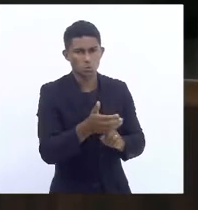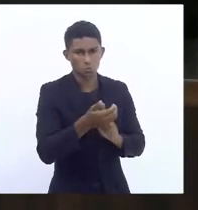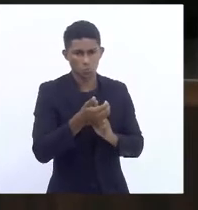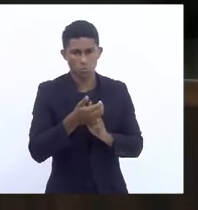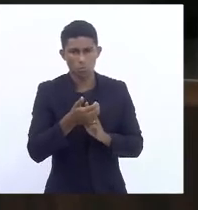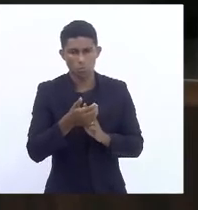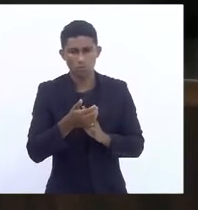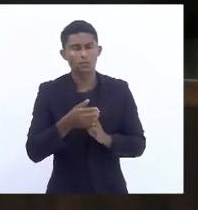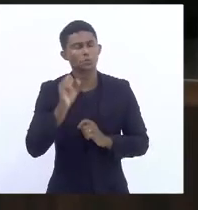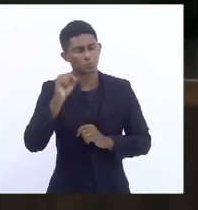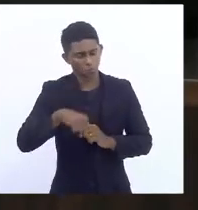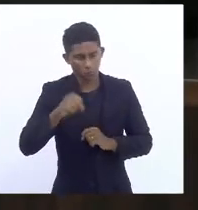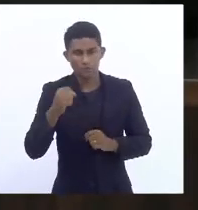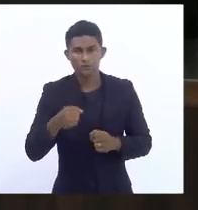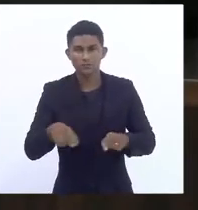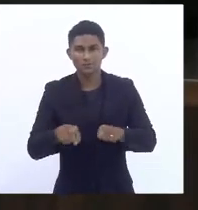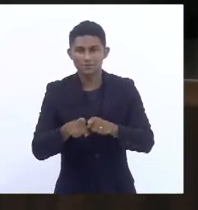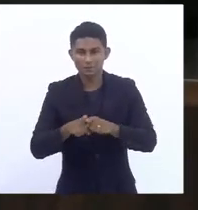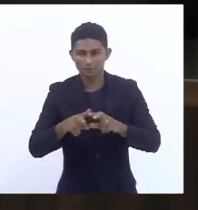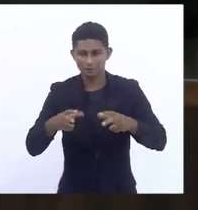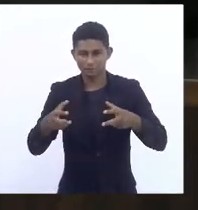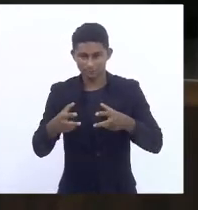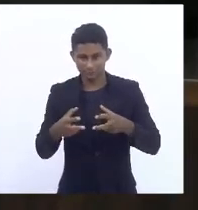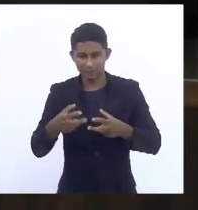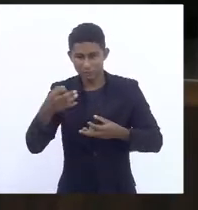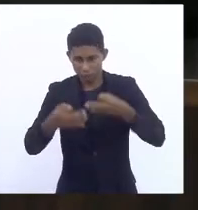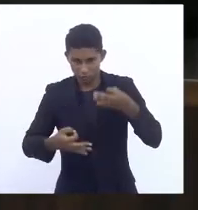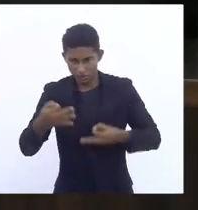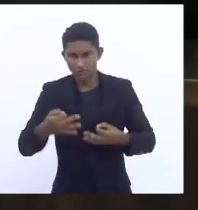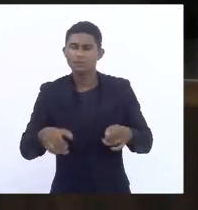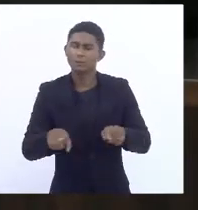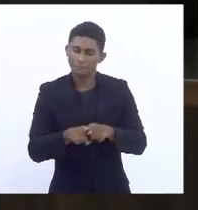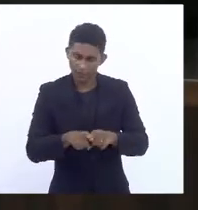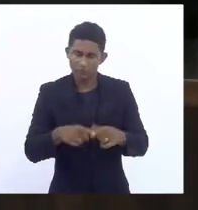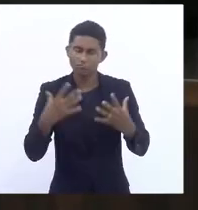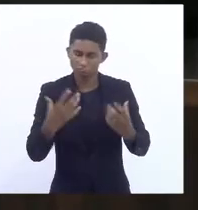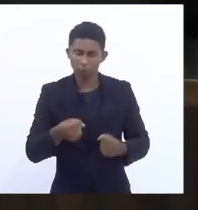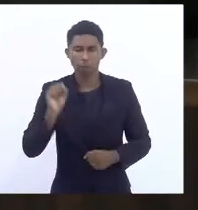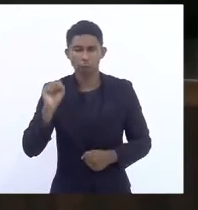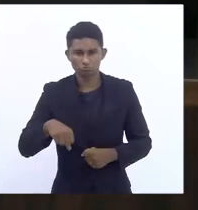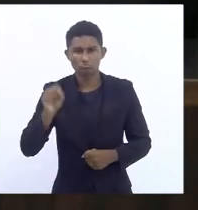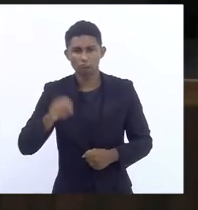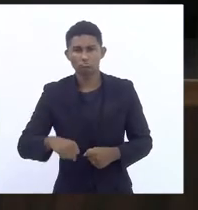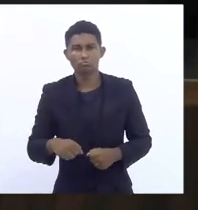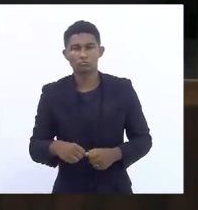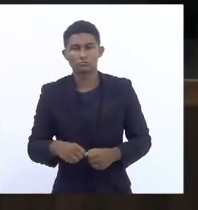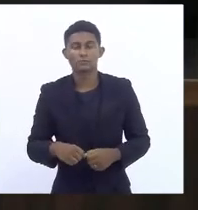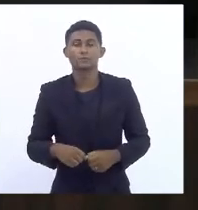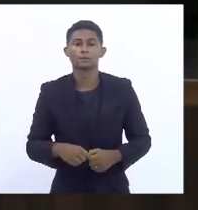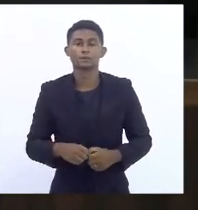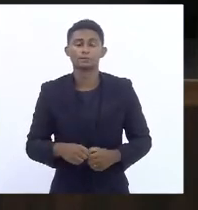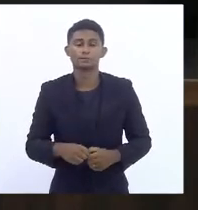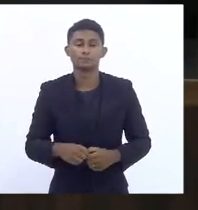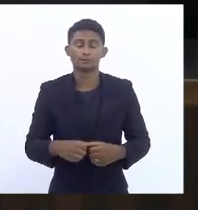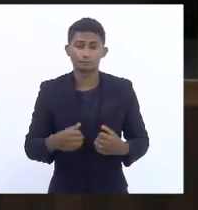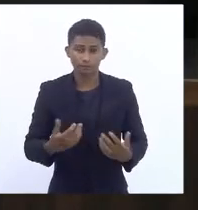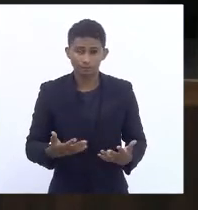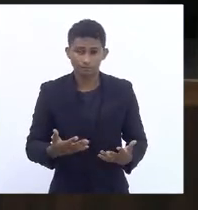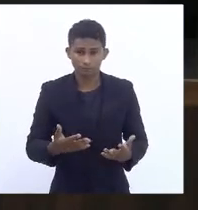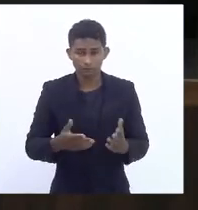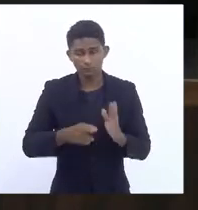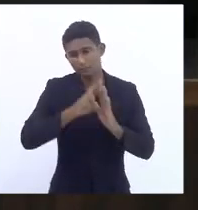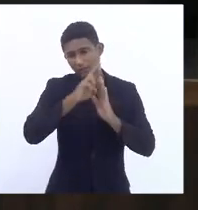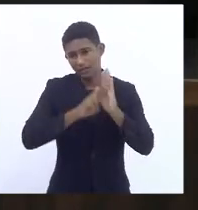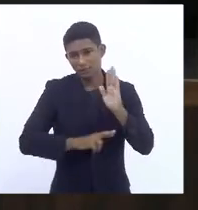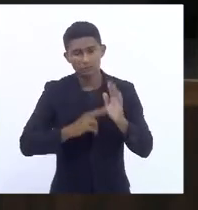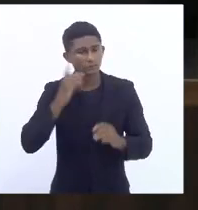Constituição e Justiça, e de Economia, Indústria e Comércio, favorável, com o substitutivo da Comissão de Constituição e Justiça. Relatores,